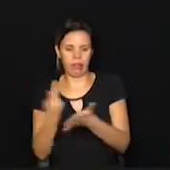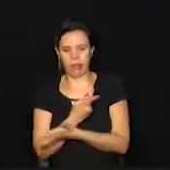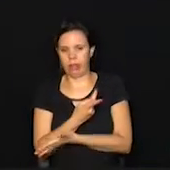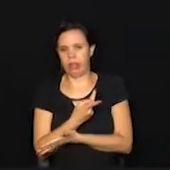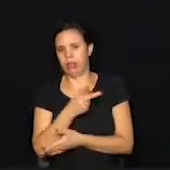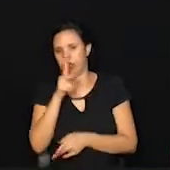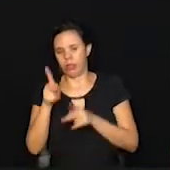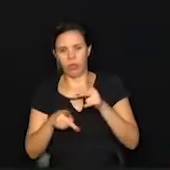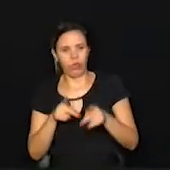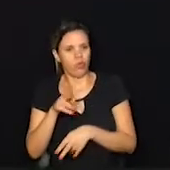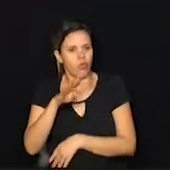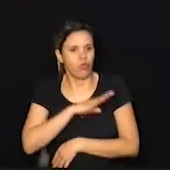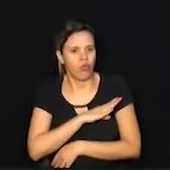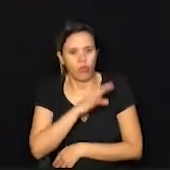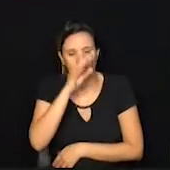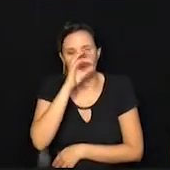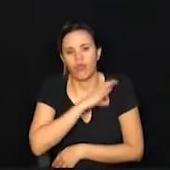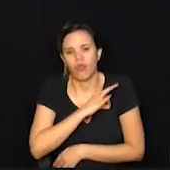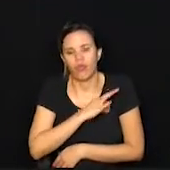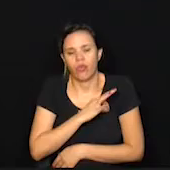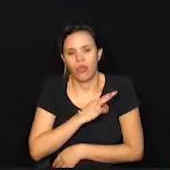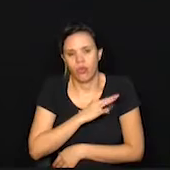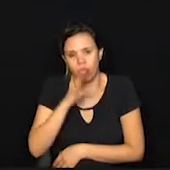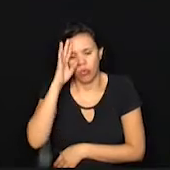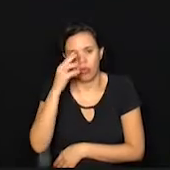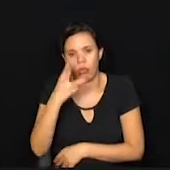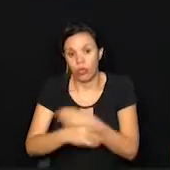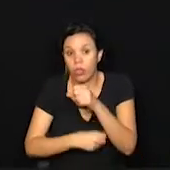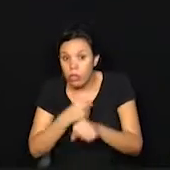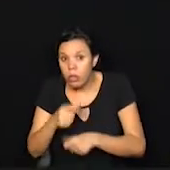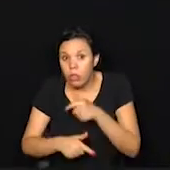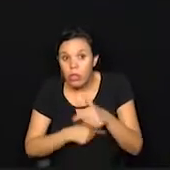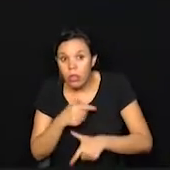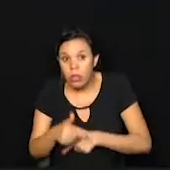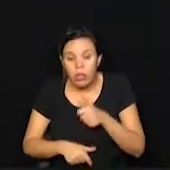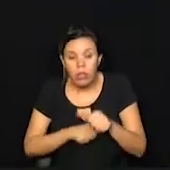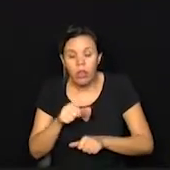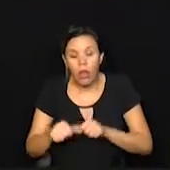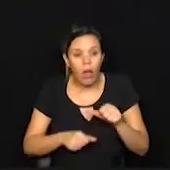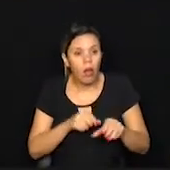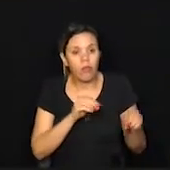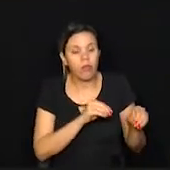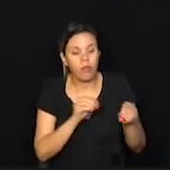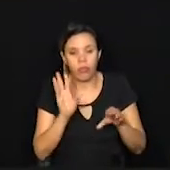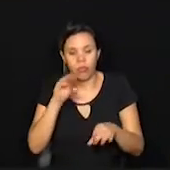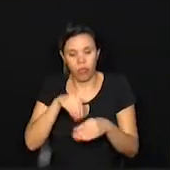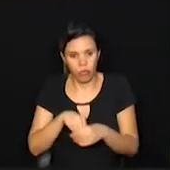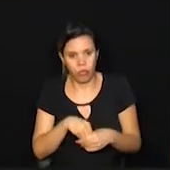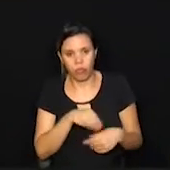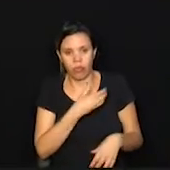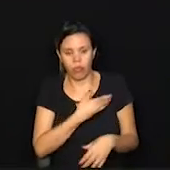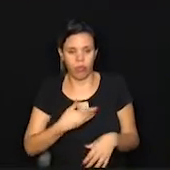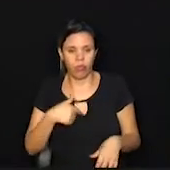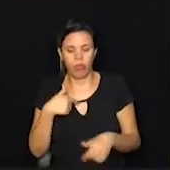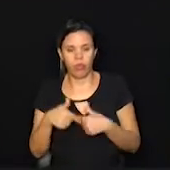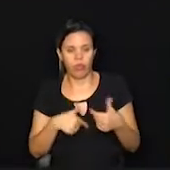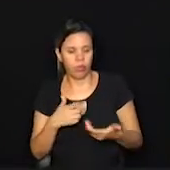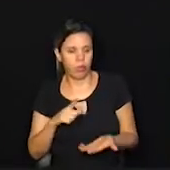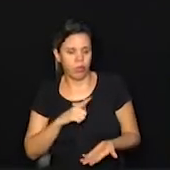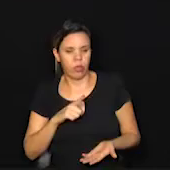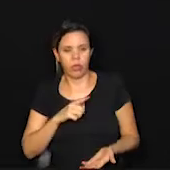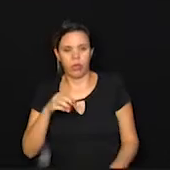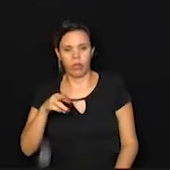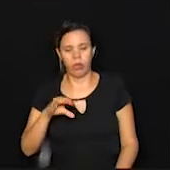militares conseguiram ficar mais três anos fazendo uma transmissão só que em vez de tem um bar Andreazza